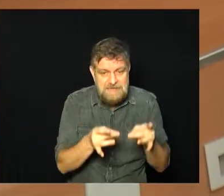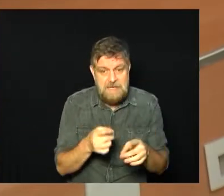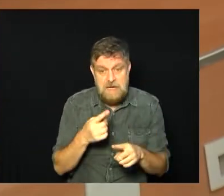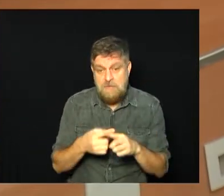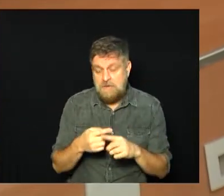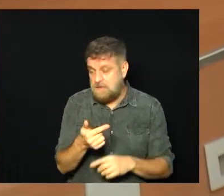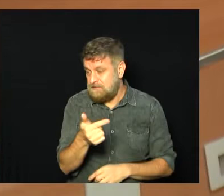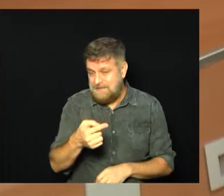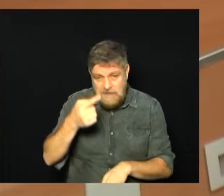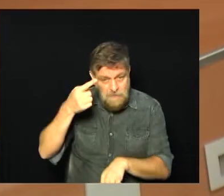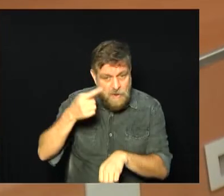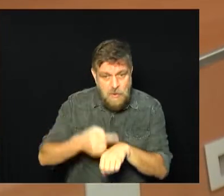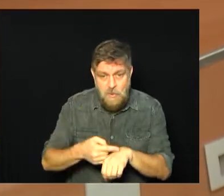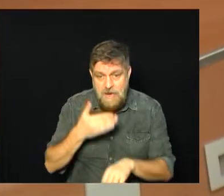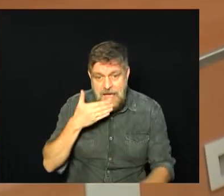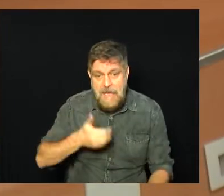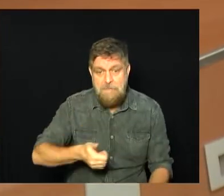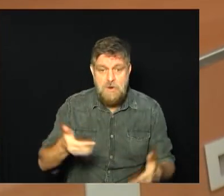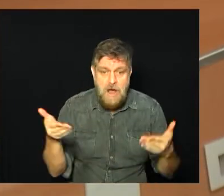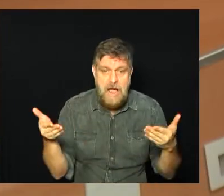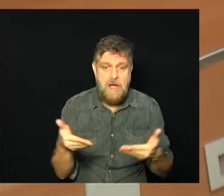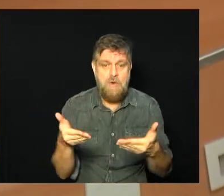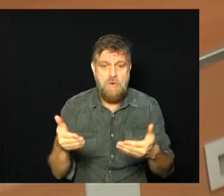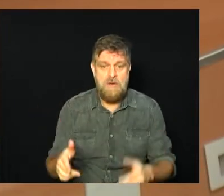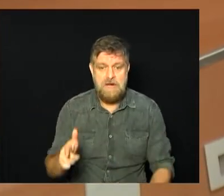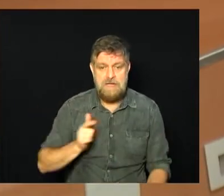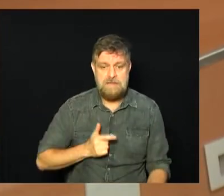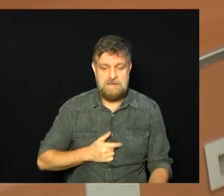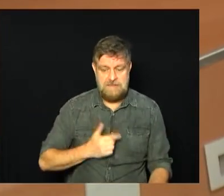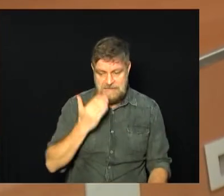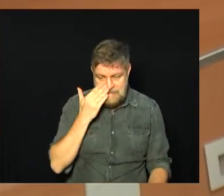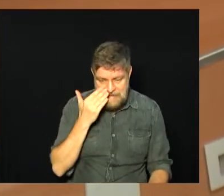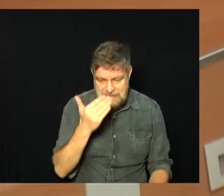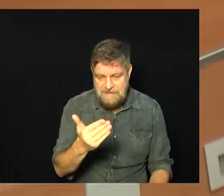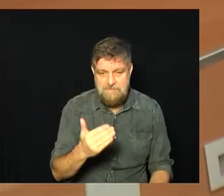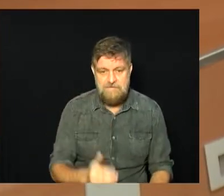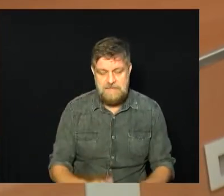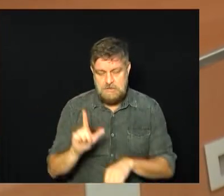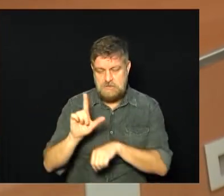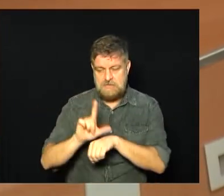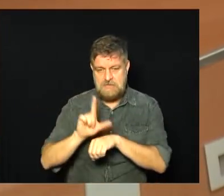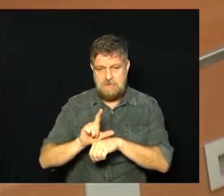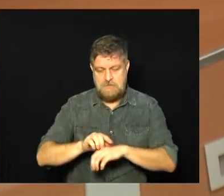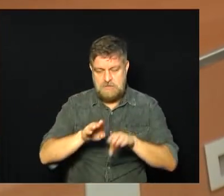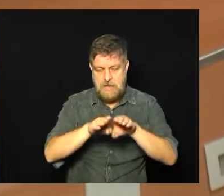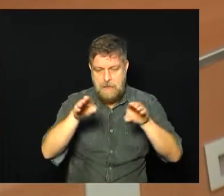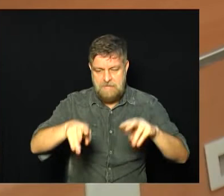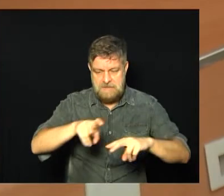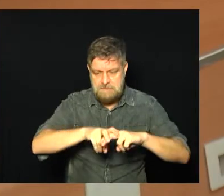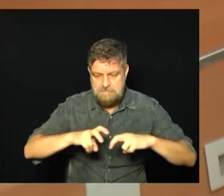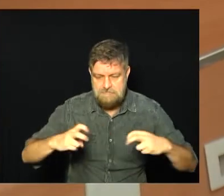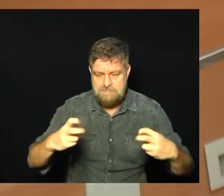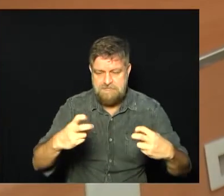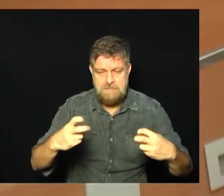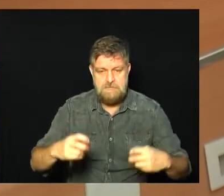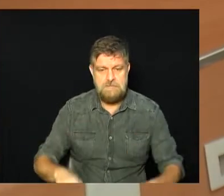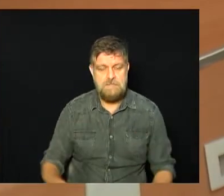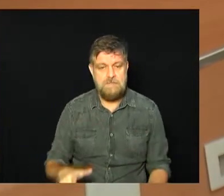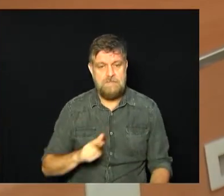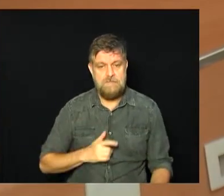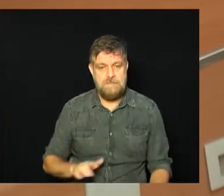um momento melhor agora do que Parklet. Não só no aspecto comercial, mas